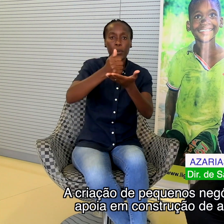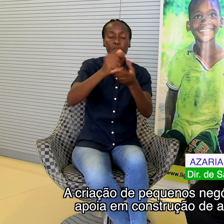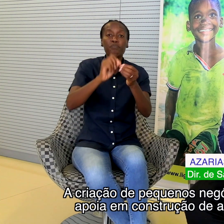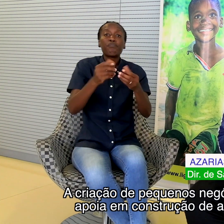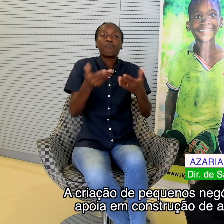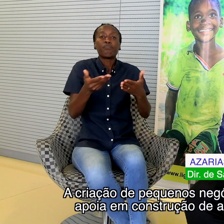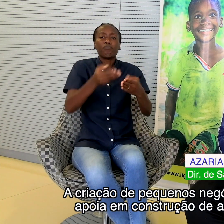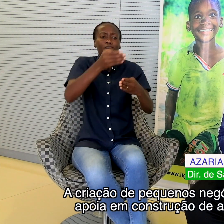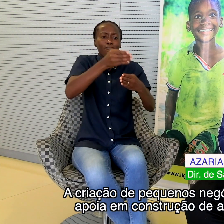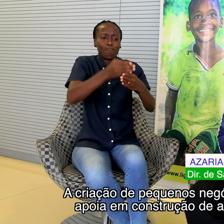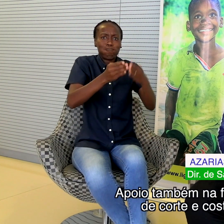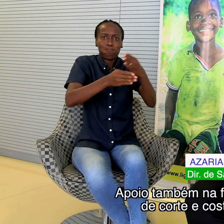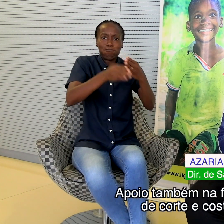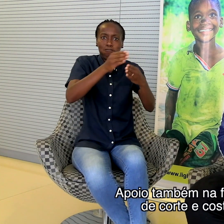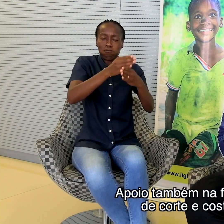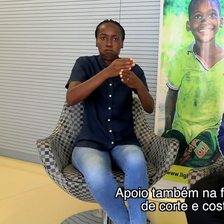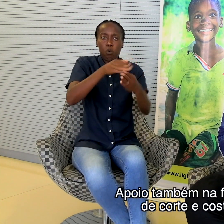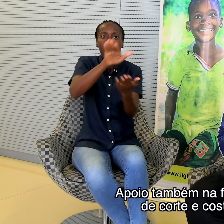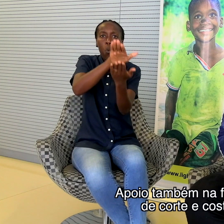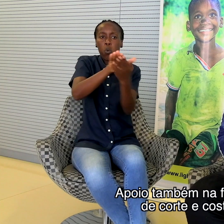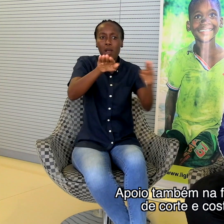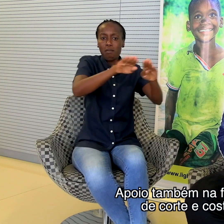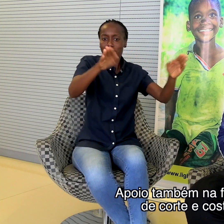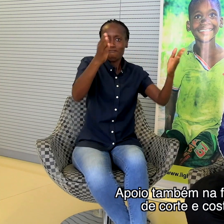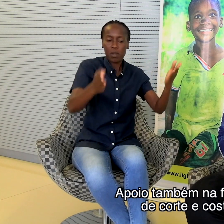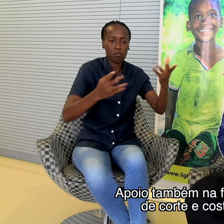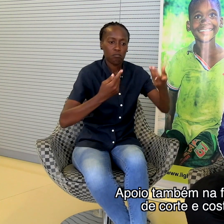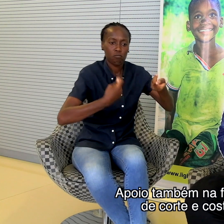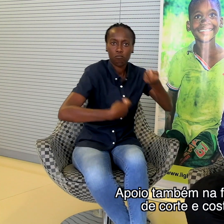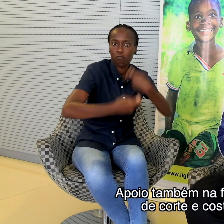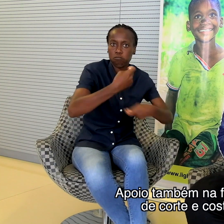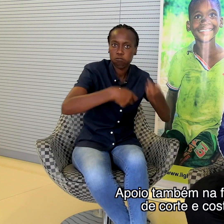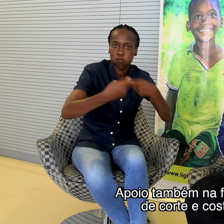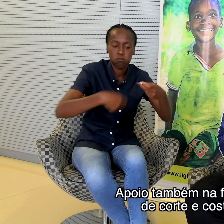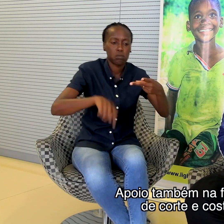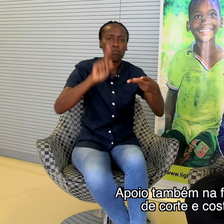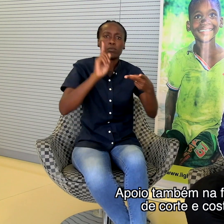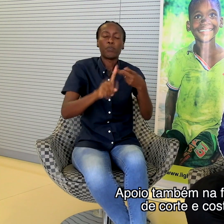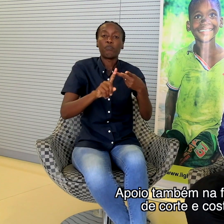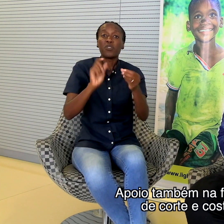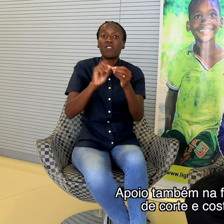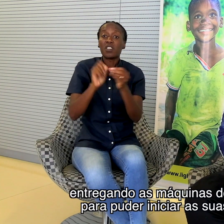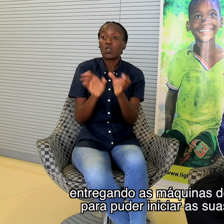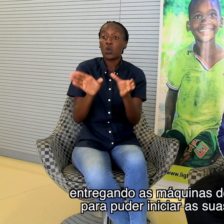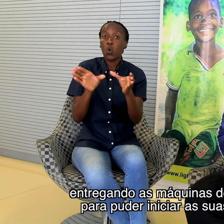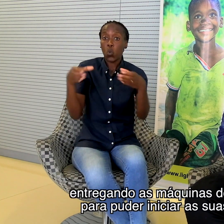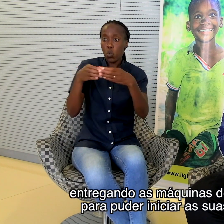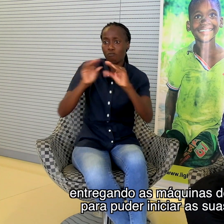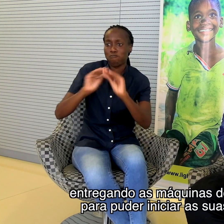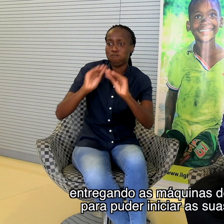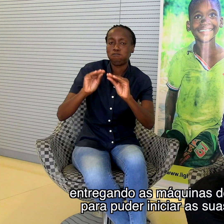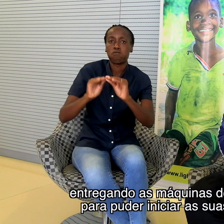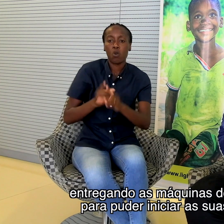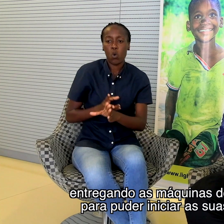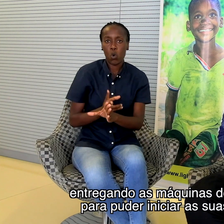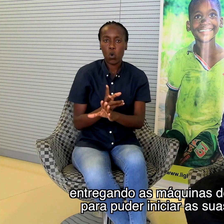de algumas bancas, apoia também na formação de corte e costura,